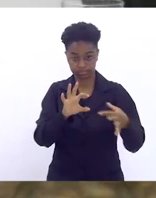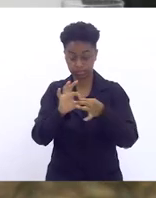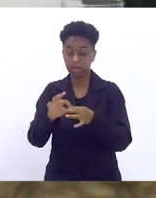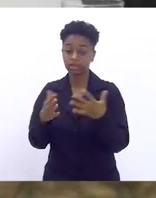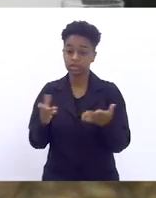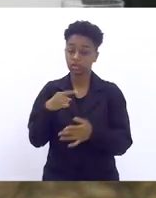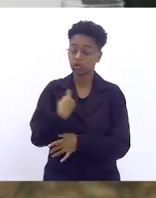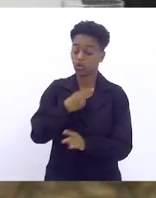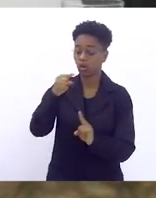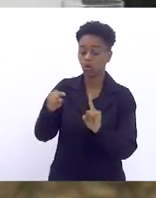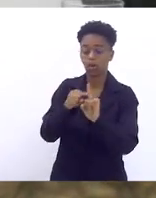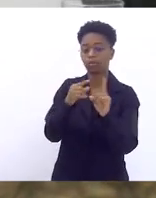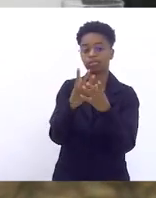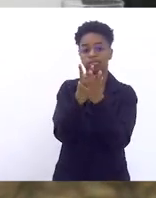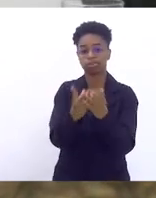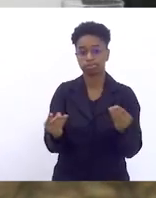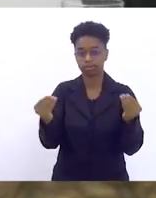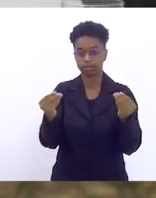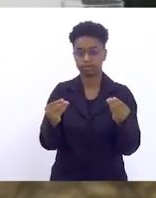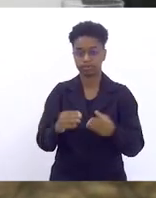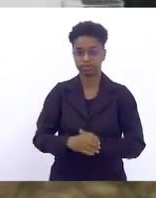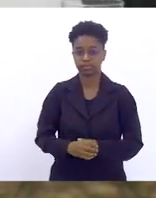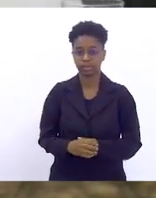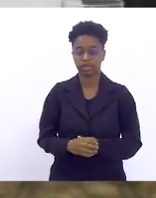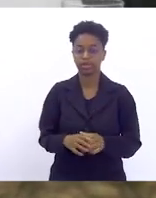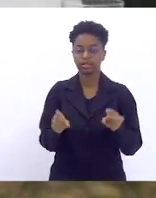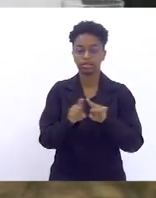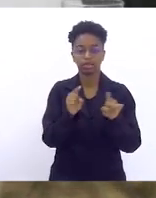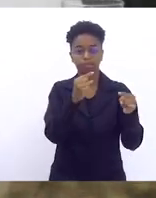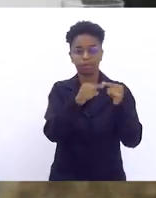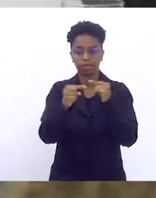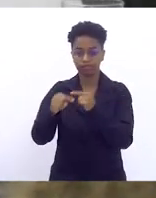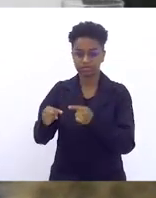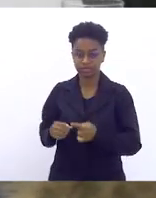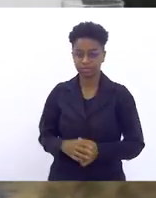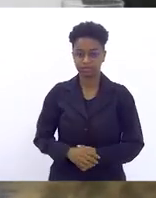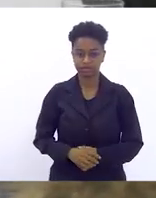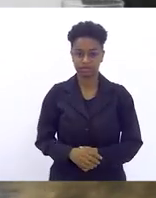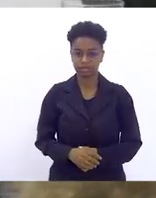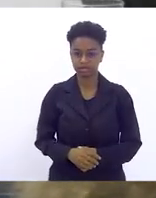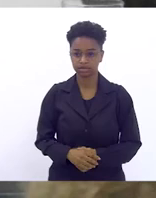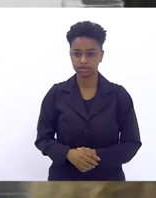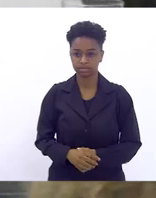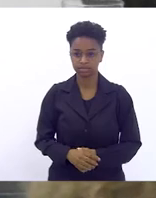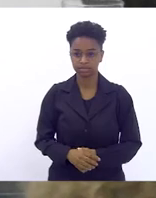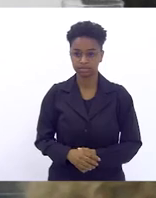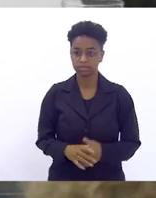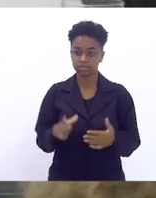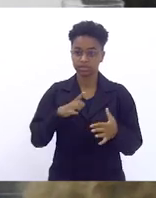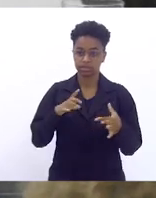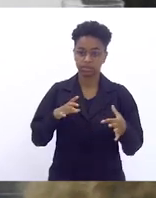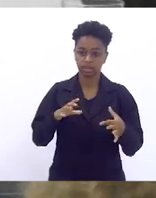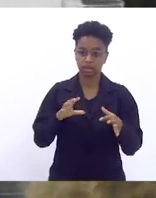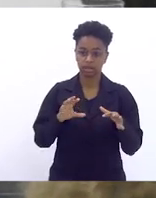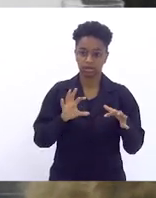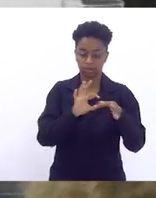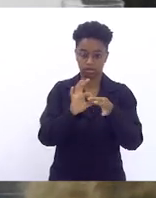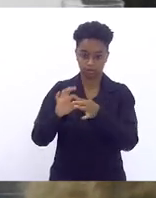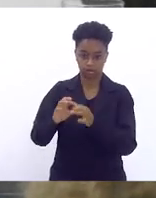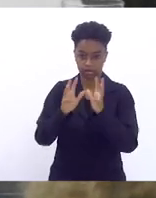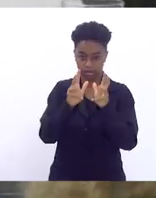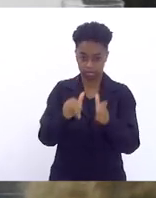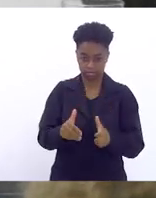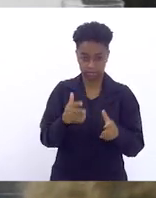é erradicar a destinação inadequada de resíduos muitas companhias de limpeza humana já